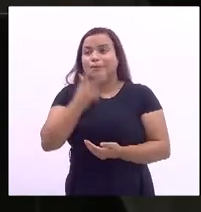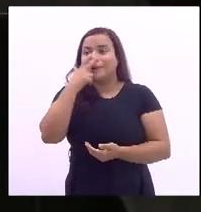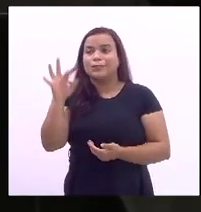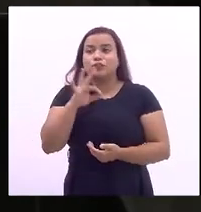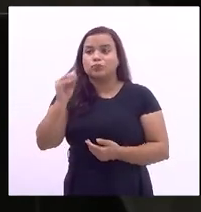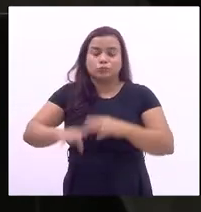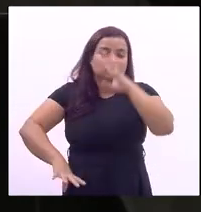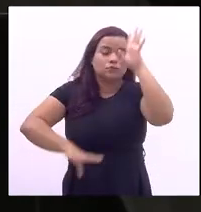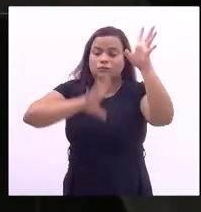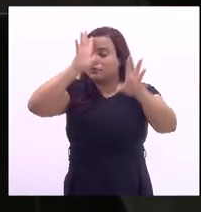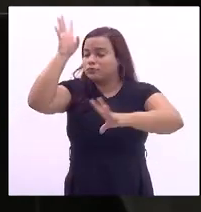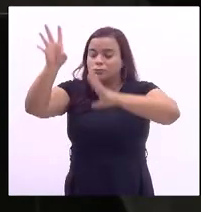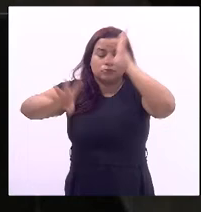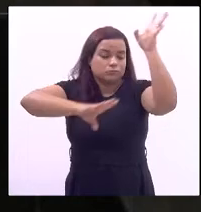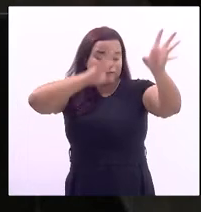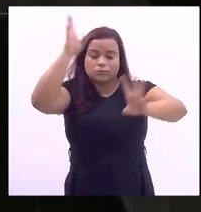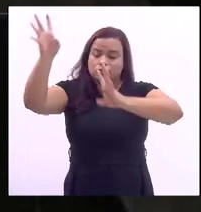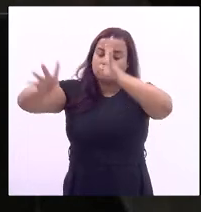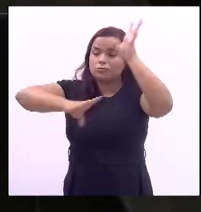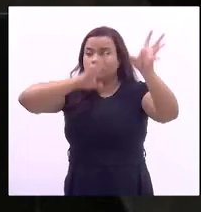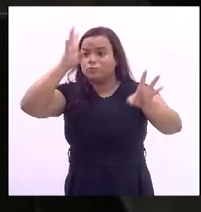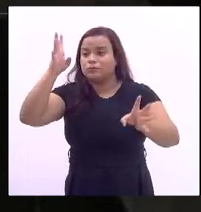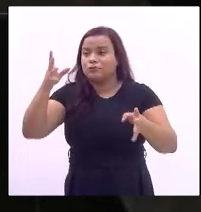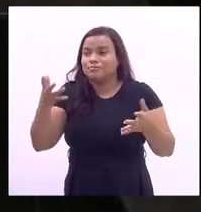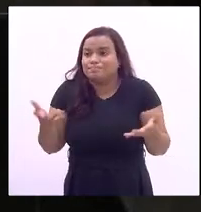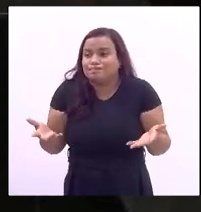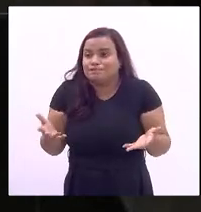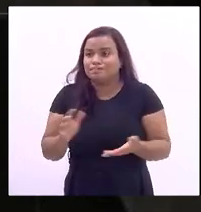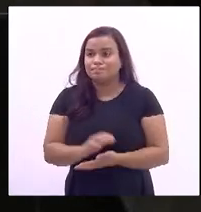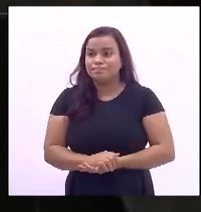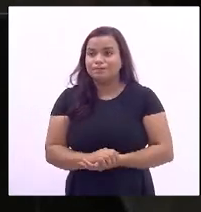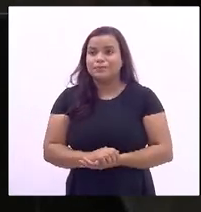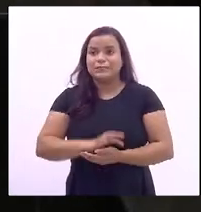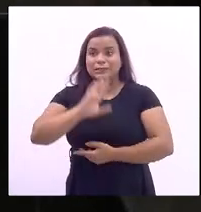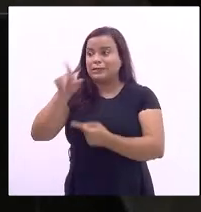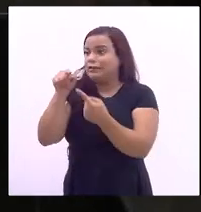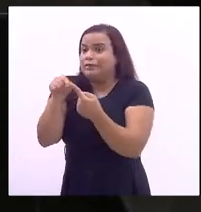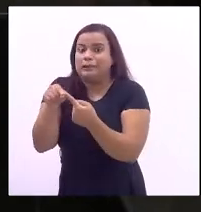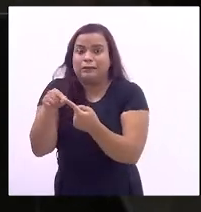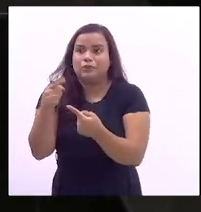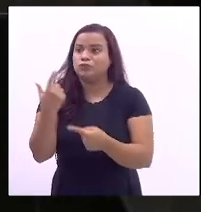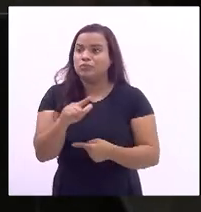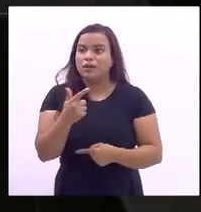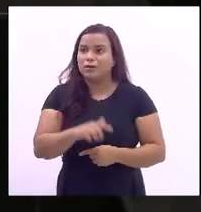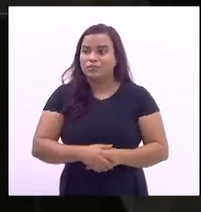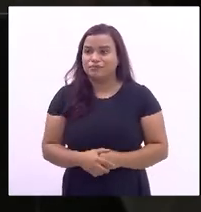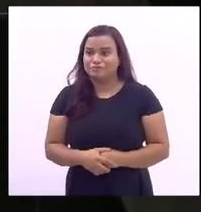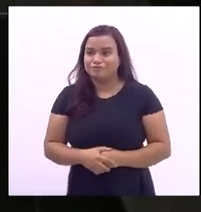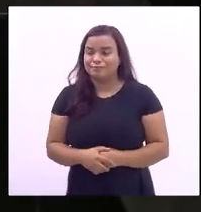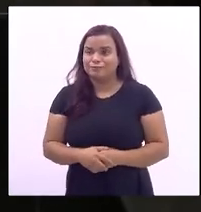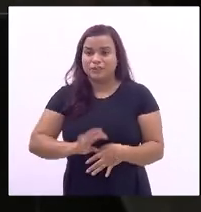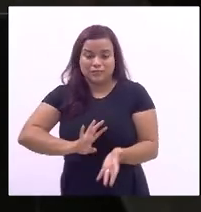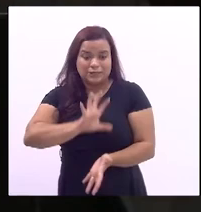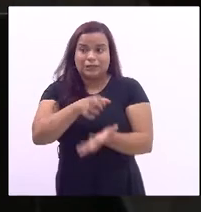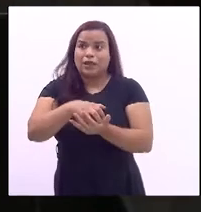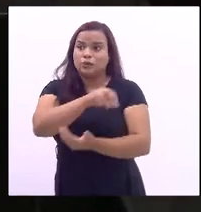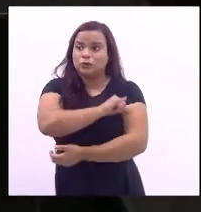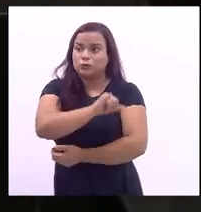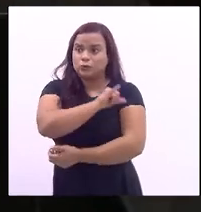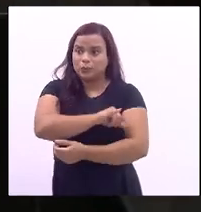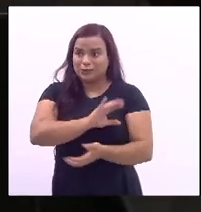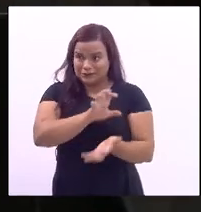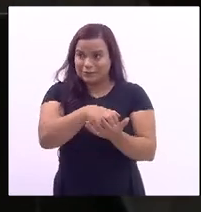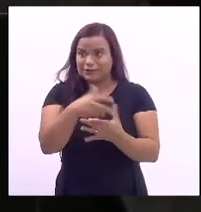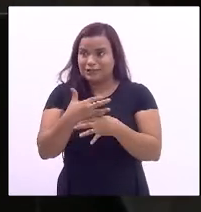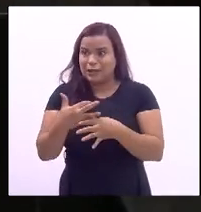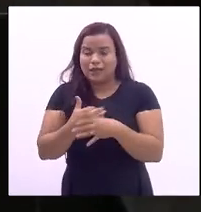feito por impulsos Deputado Aliomar e nada tem rumo o centro da cidade